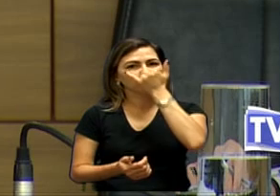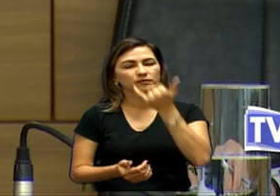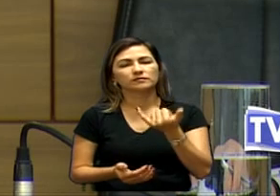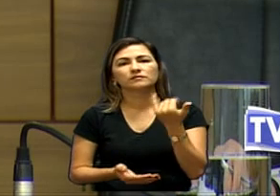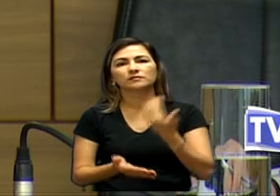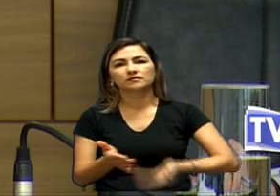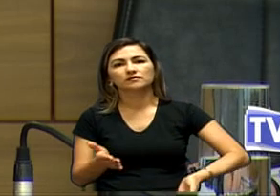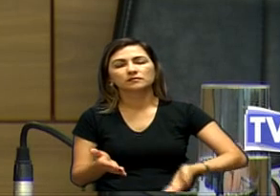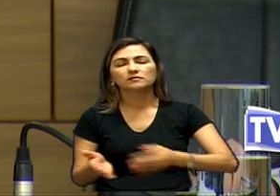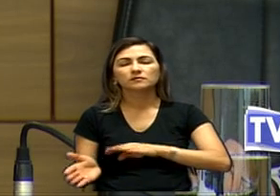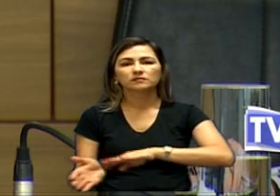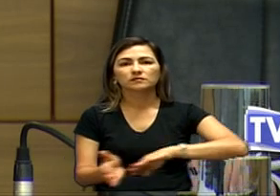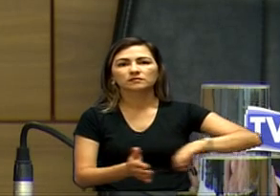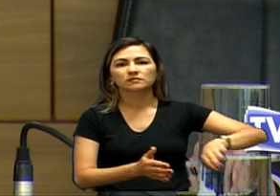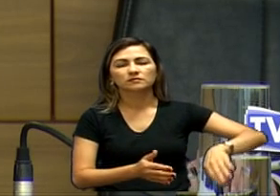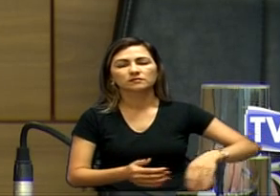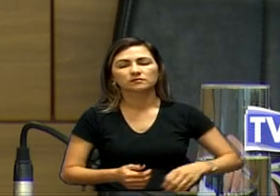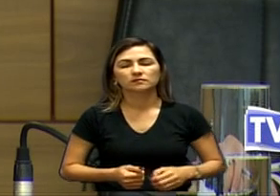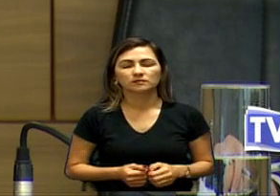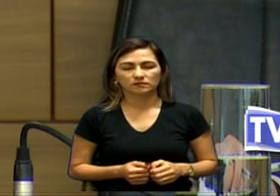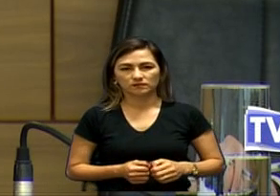lei...